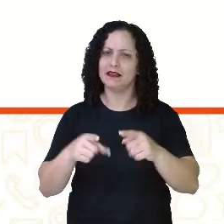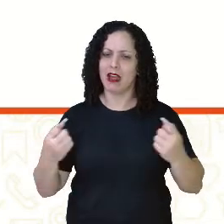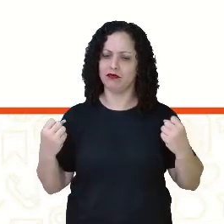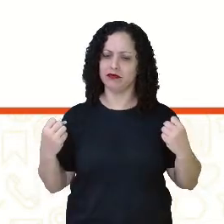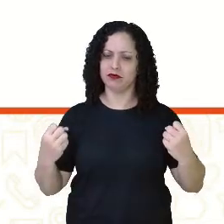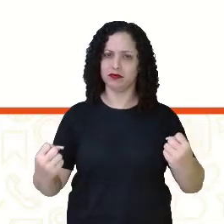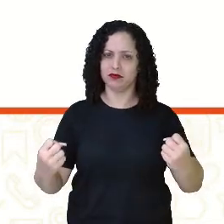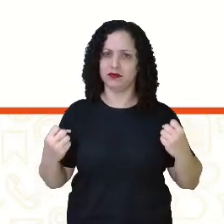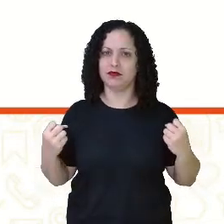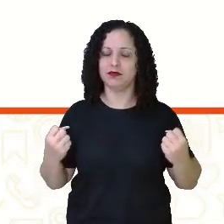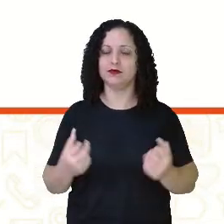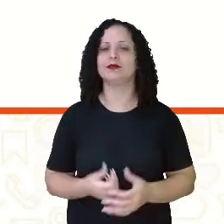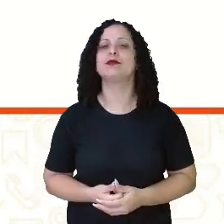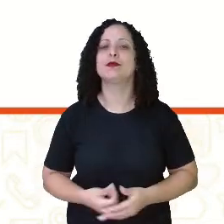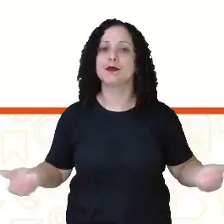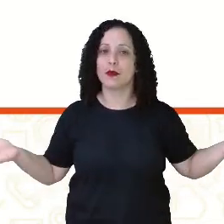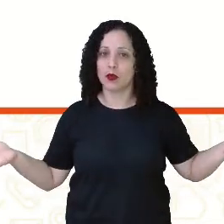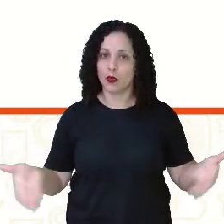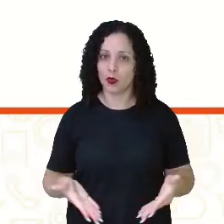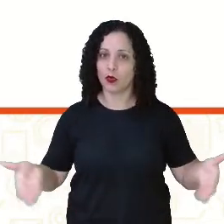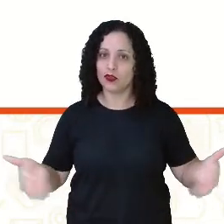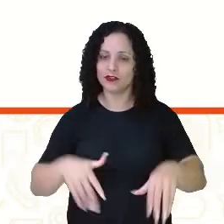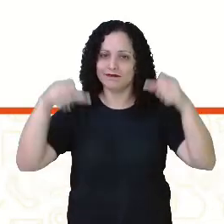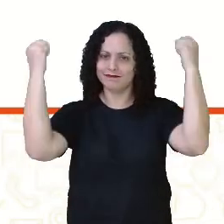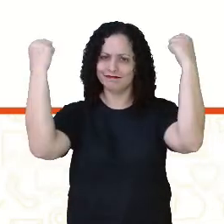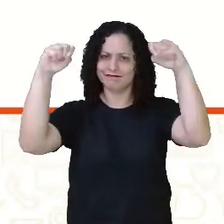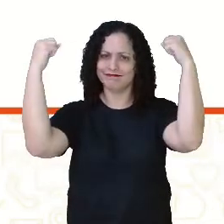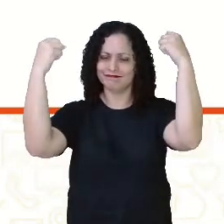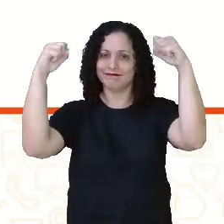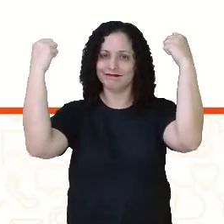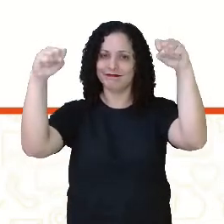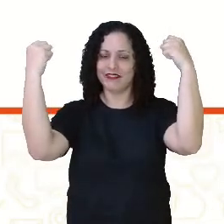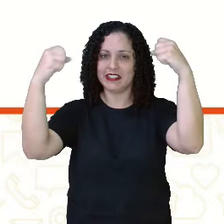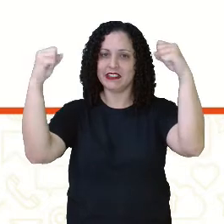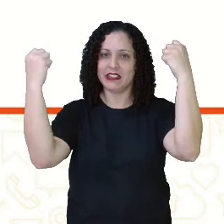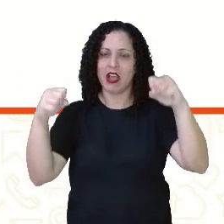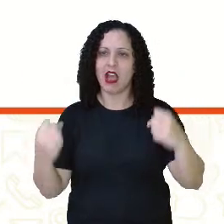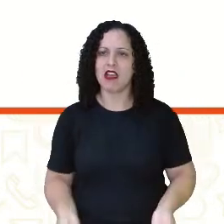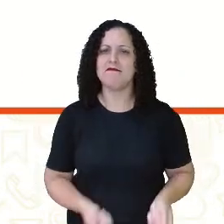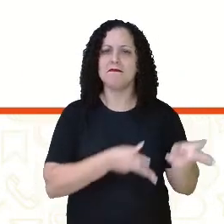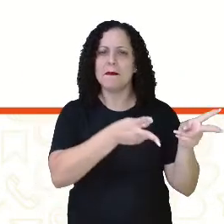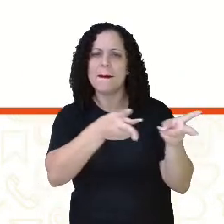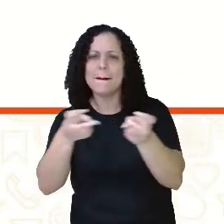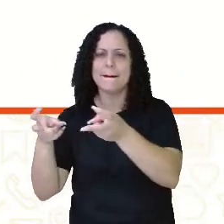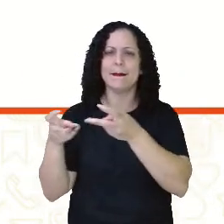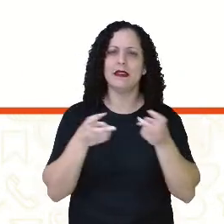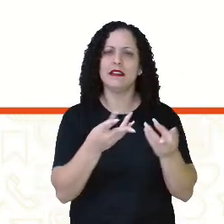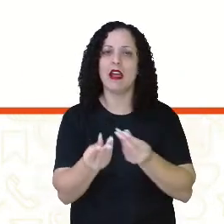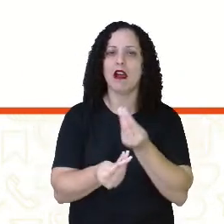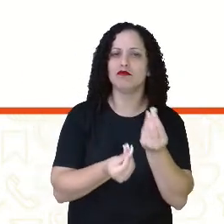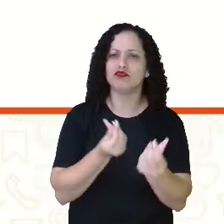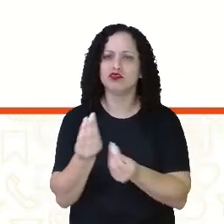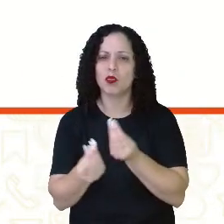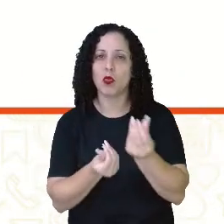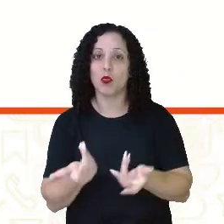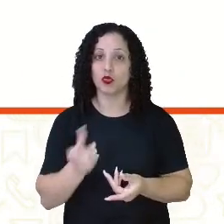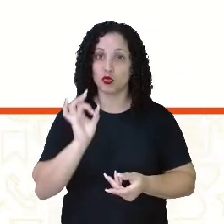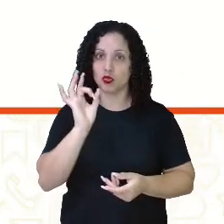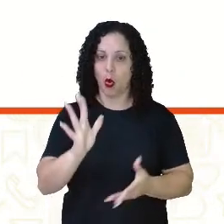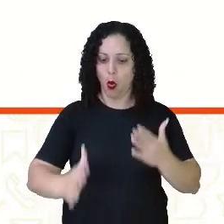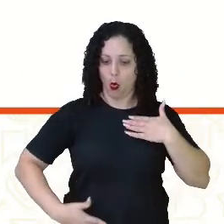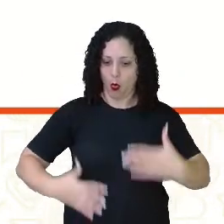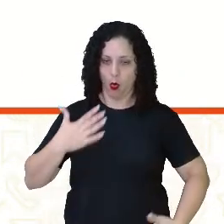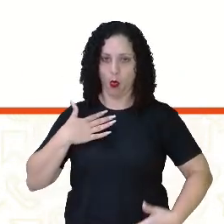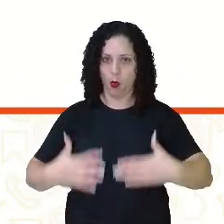Que hoje a educação física não deve ser vista mais como uma aptidão física,